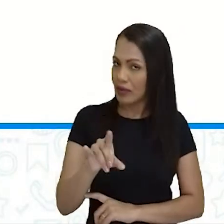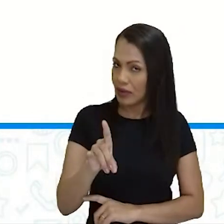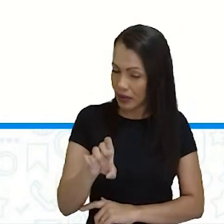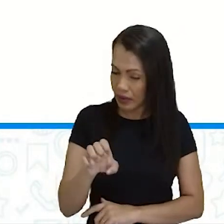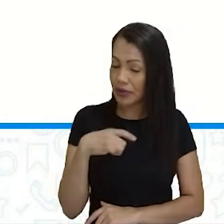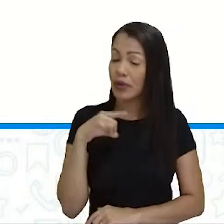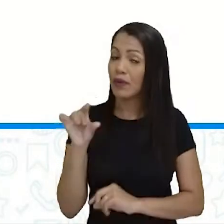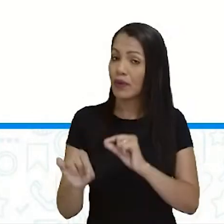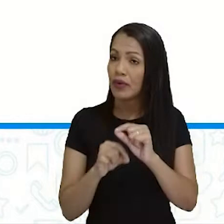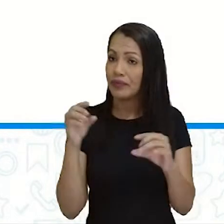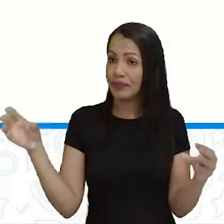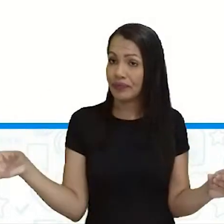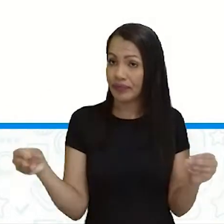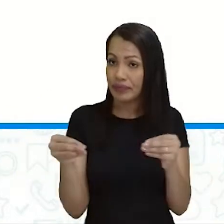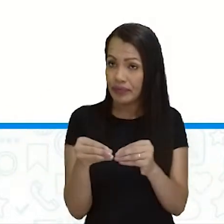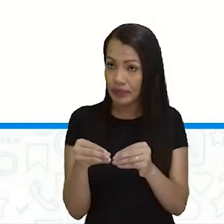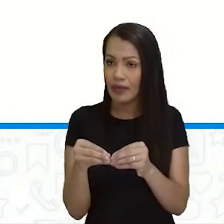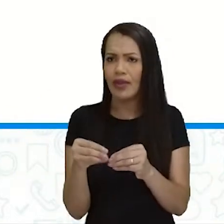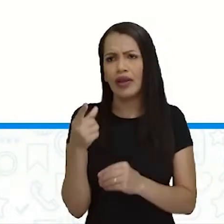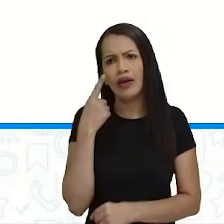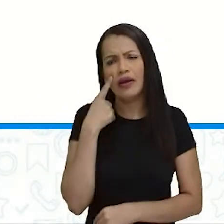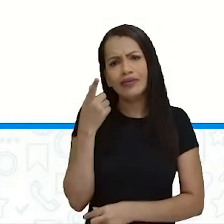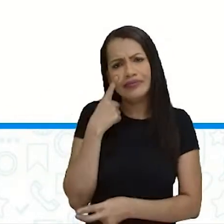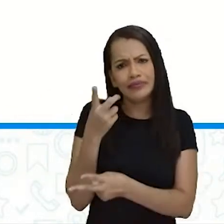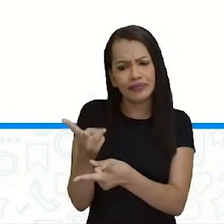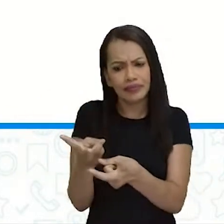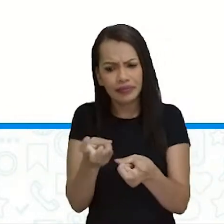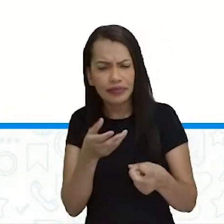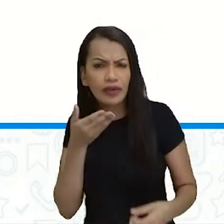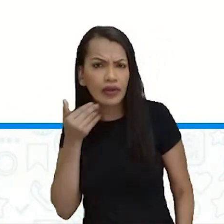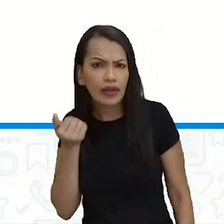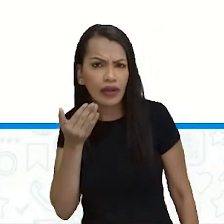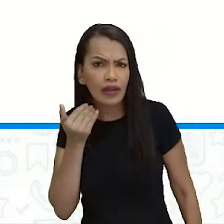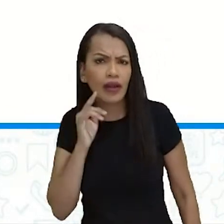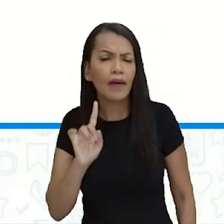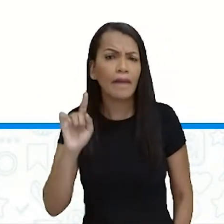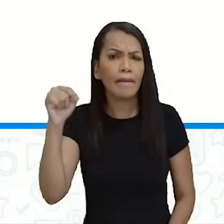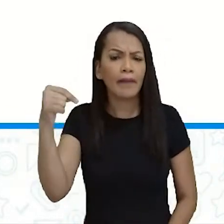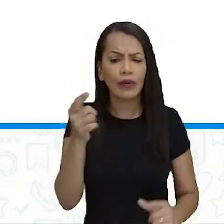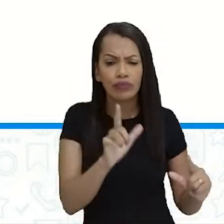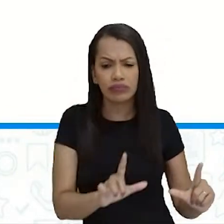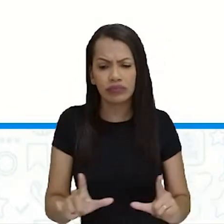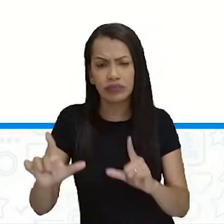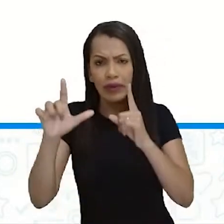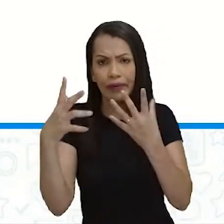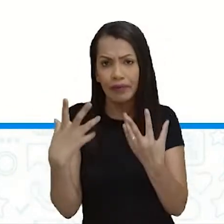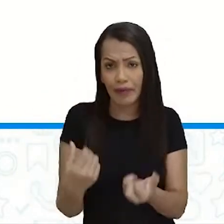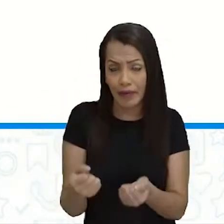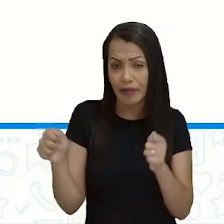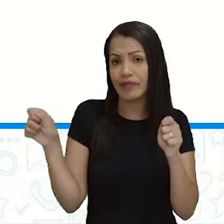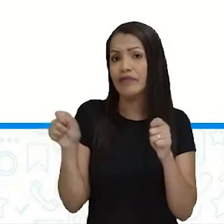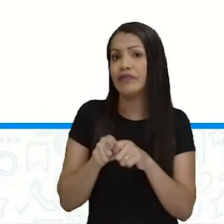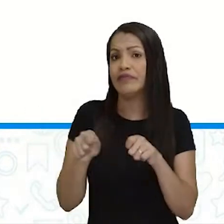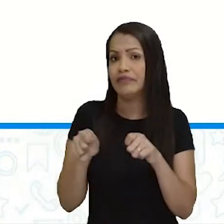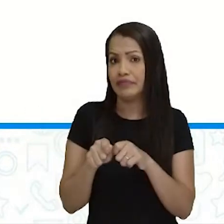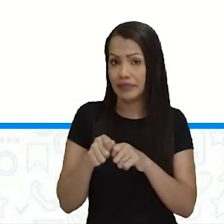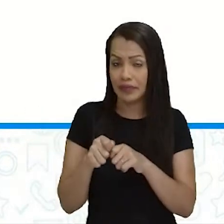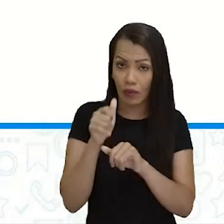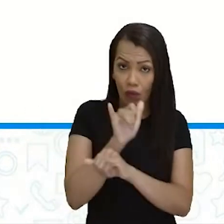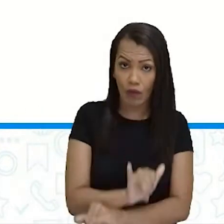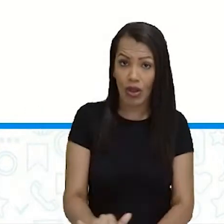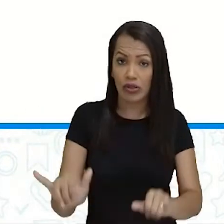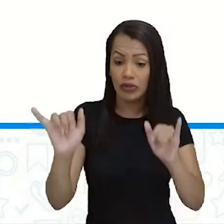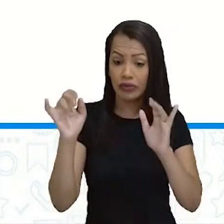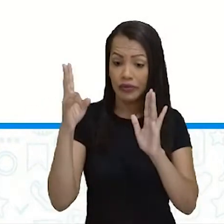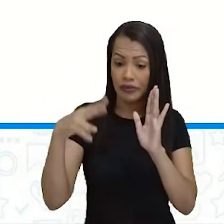esse resumo. E isso a gente vai observar agora na próxima tela, que a gente vai fazer a leitura de uma